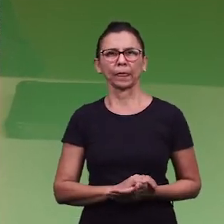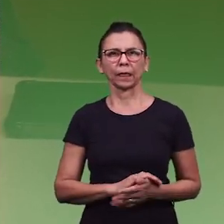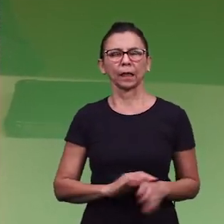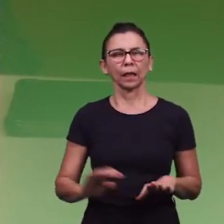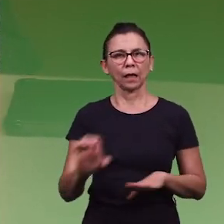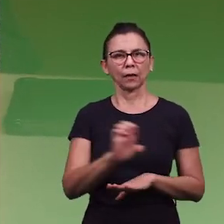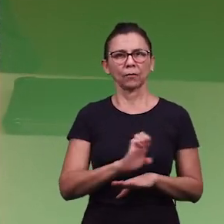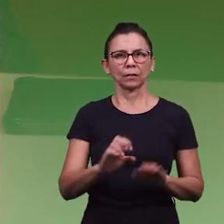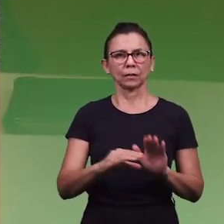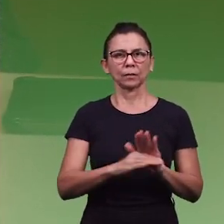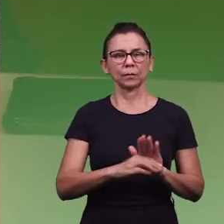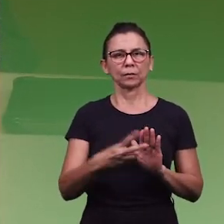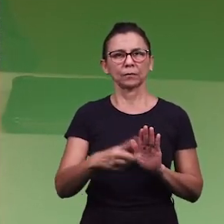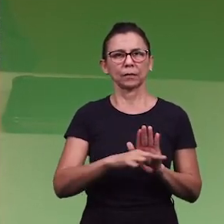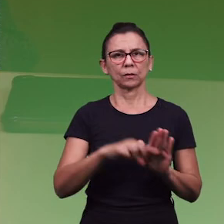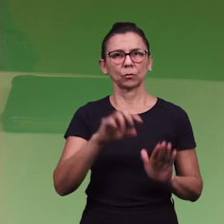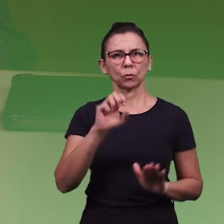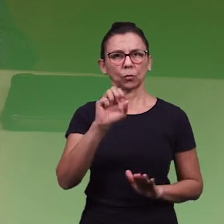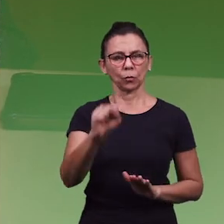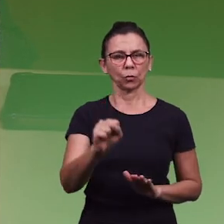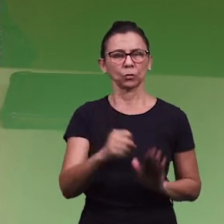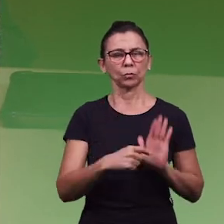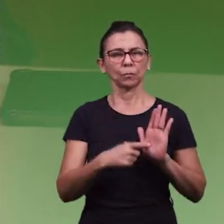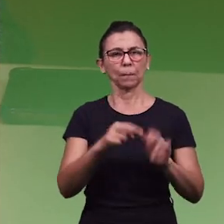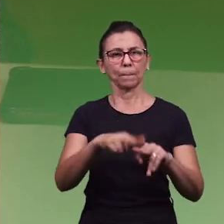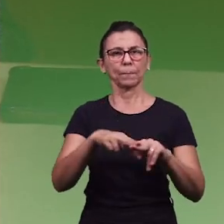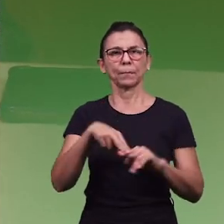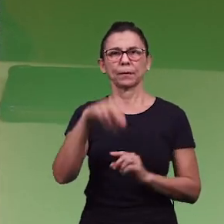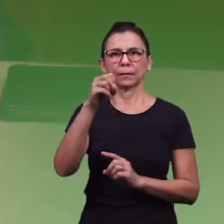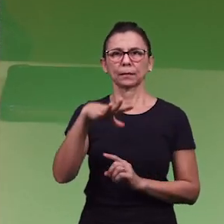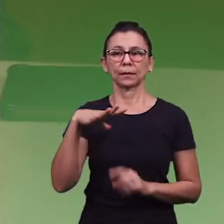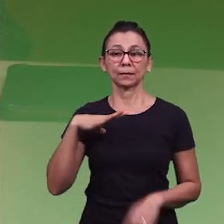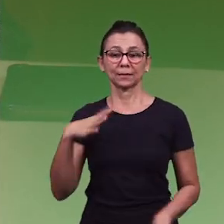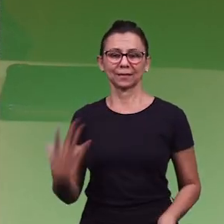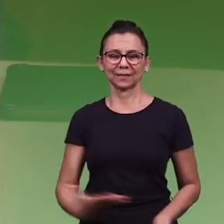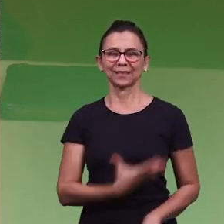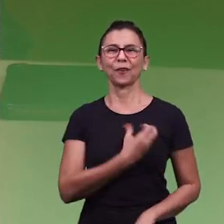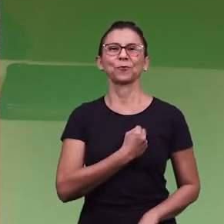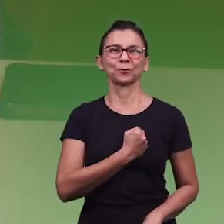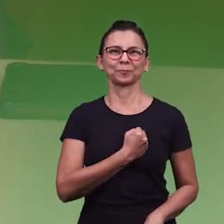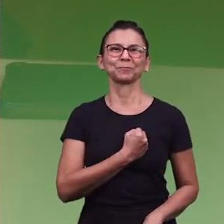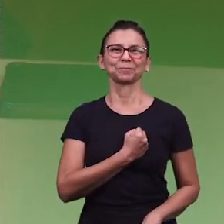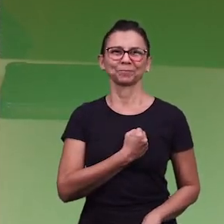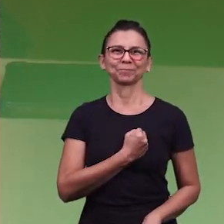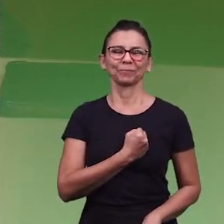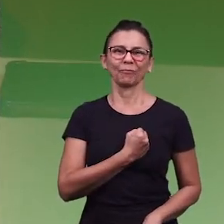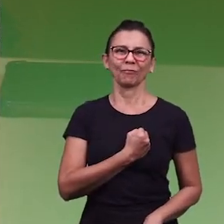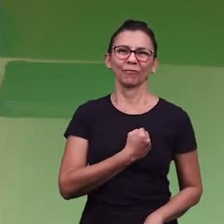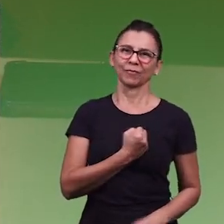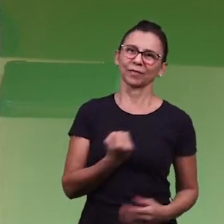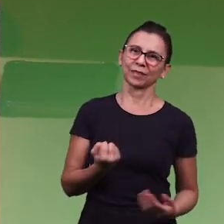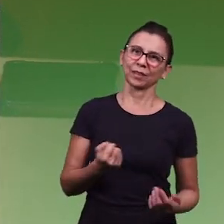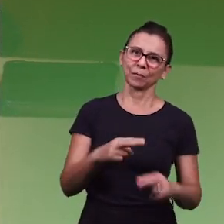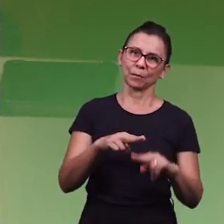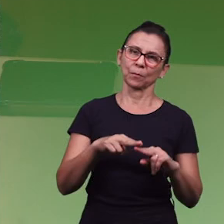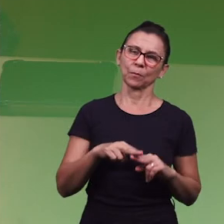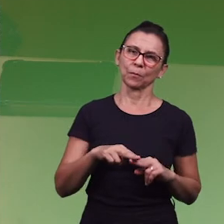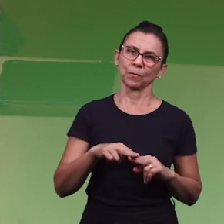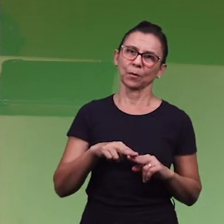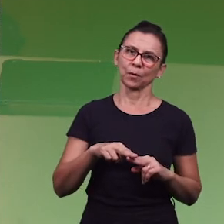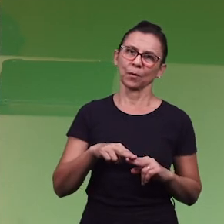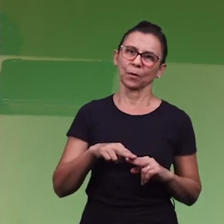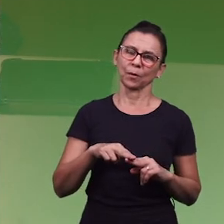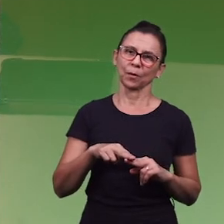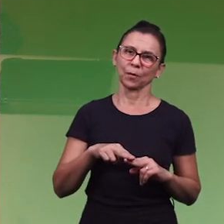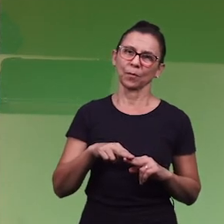2, verso 8, quando diz assim, porque pela graça sois salvos, então é o recurso da graça. Agora, por meio da fé. Por que